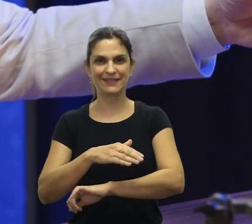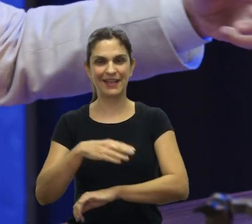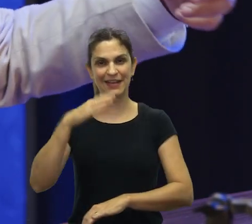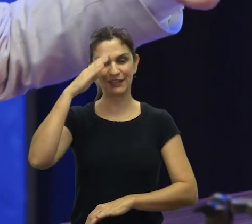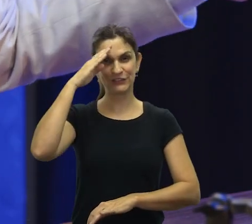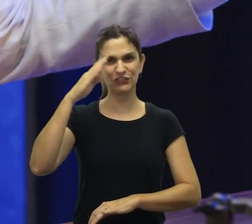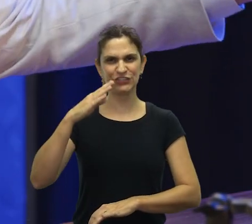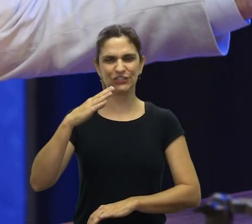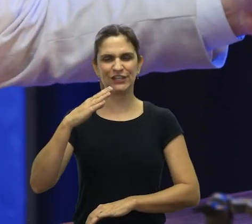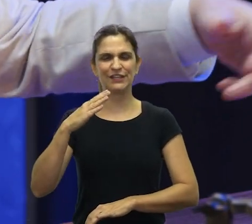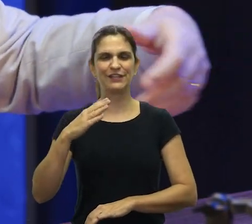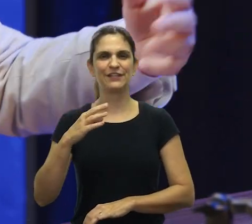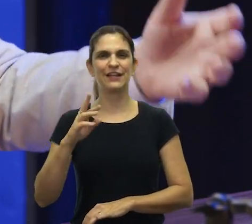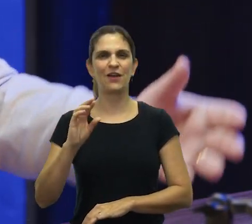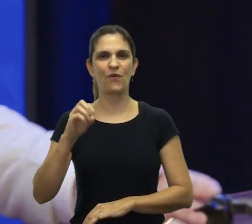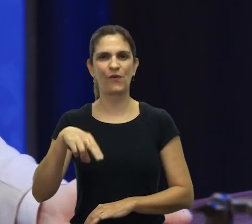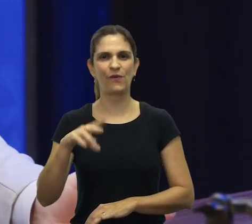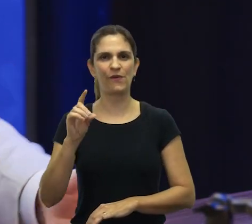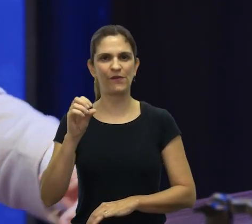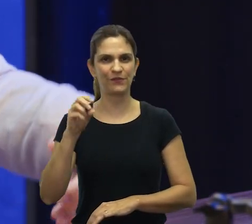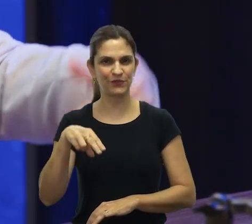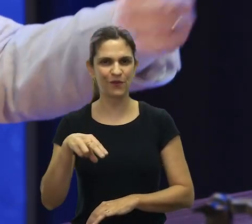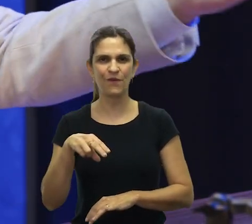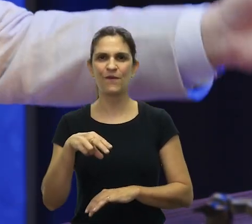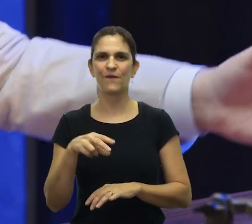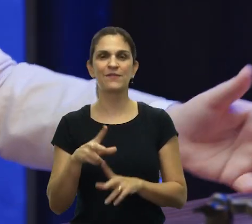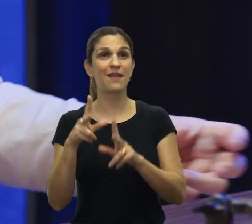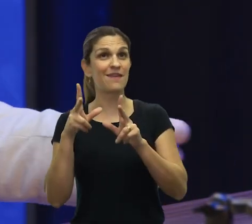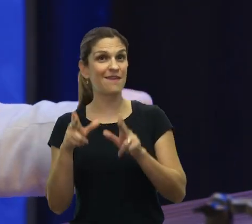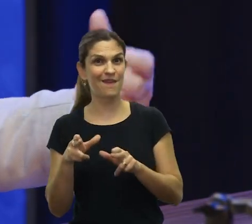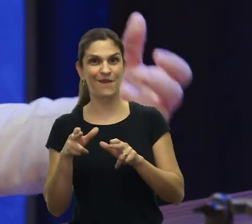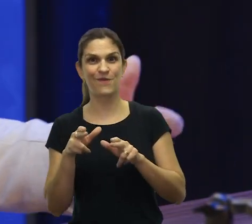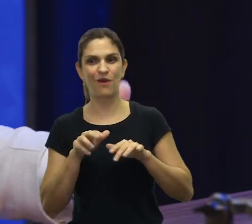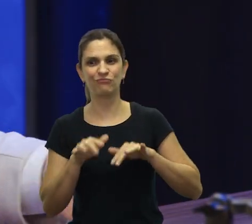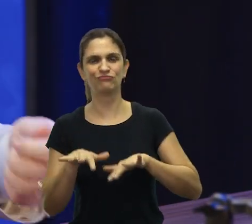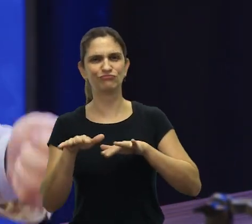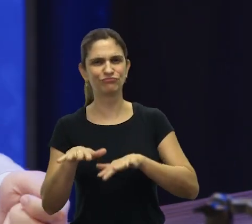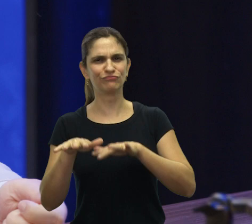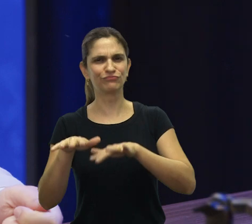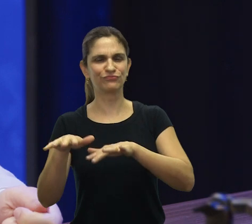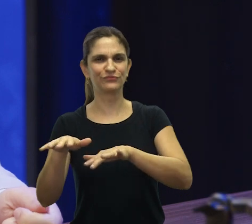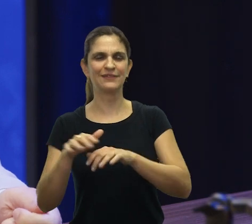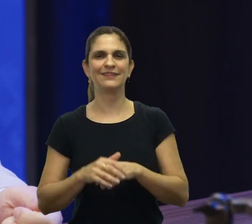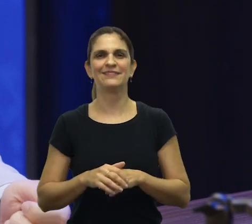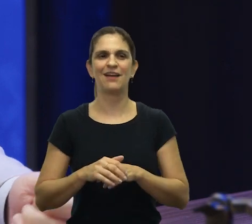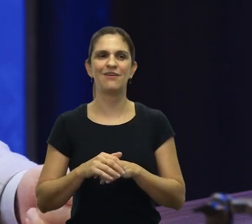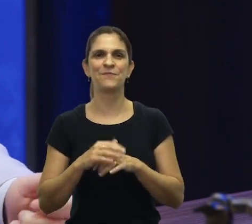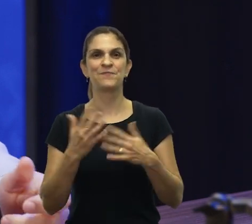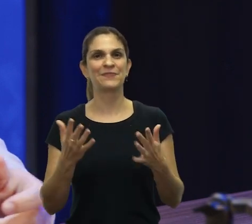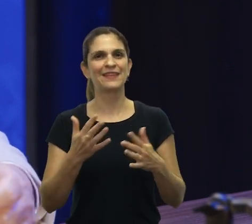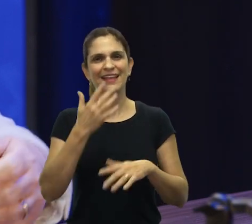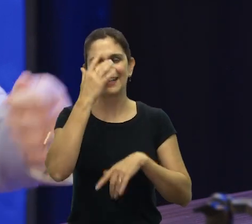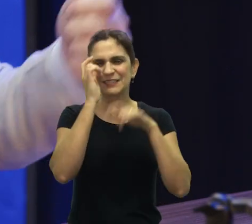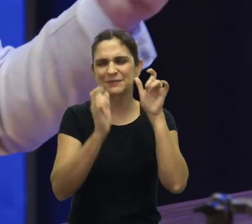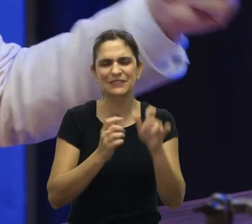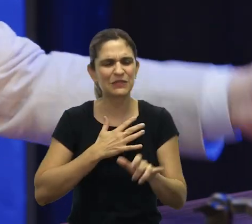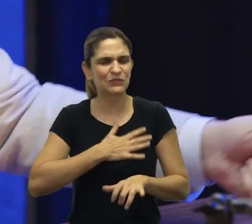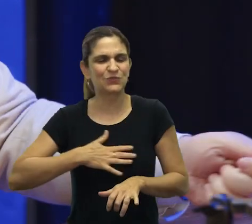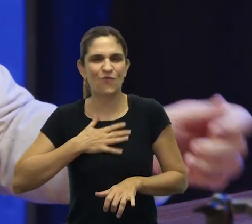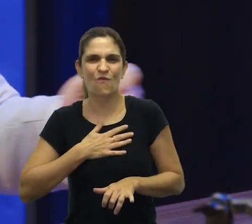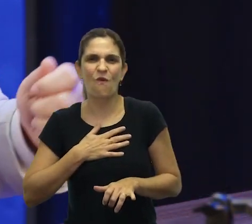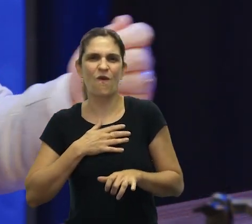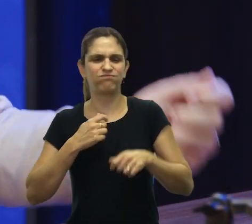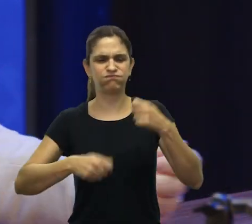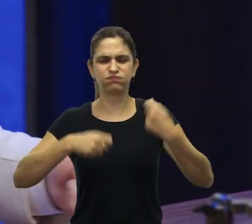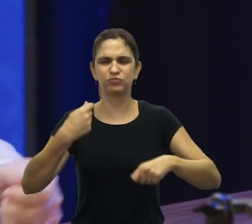pessoas enchem, é igual dia de desfile mesmo, 7 de setembro. E quando passa a bateria, é o momento que as pessoas dão tchau, dão